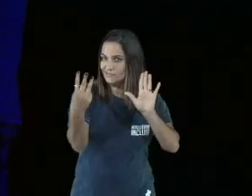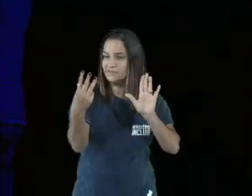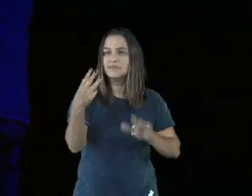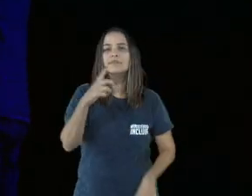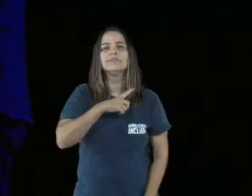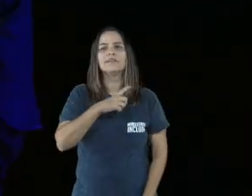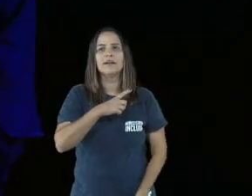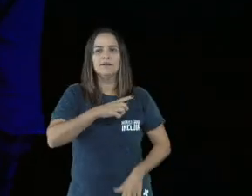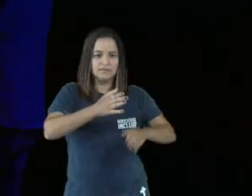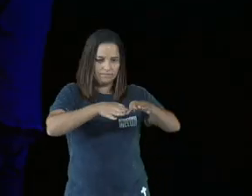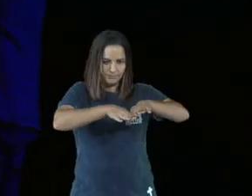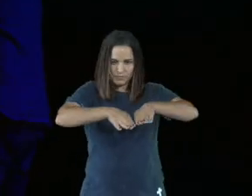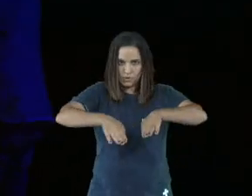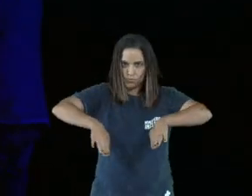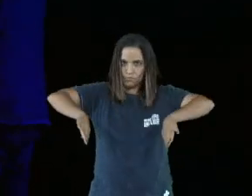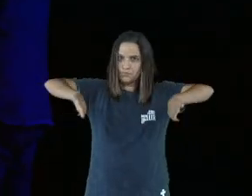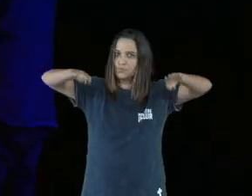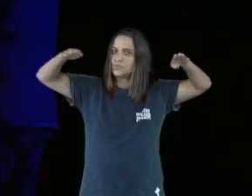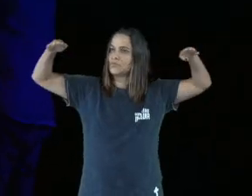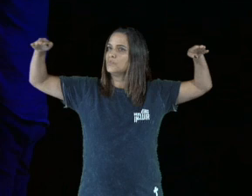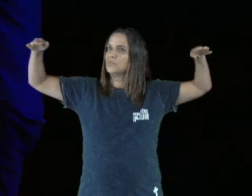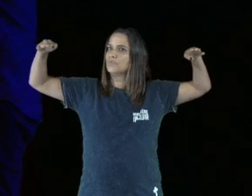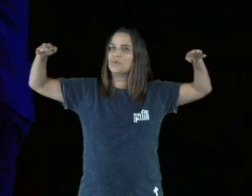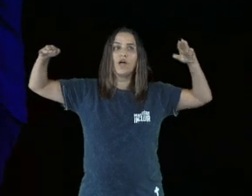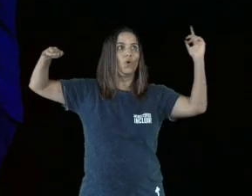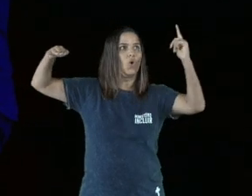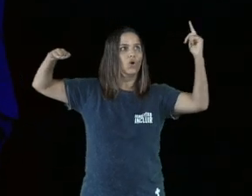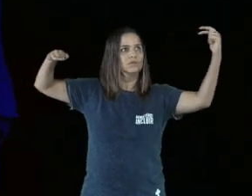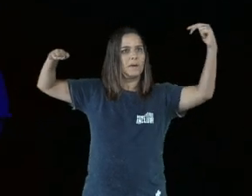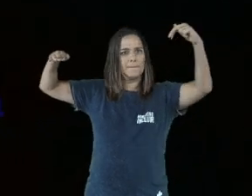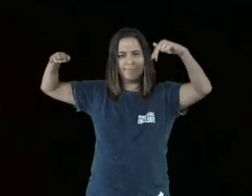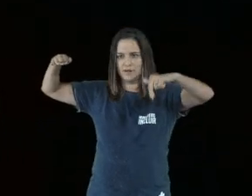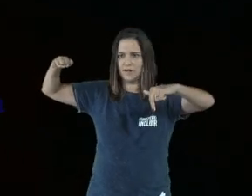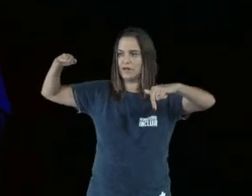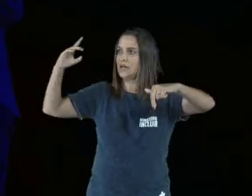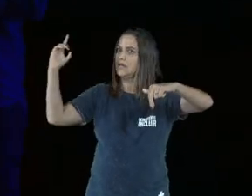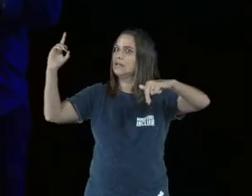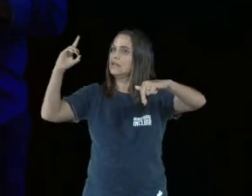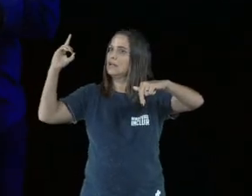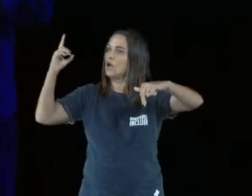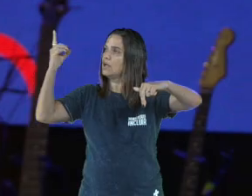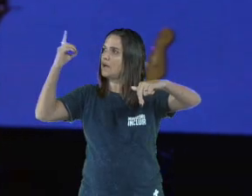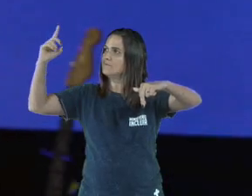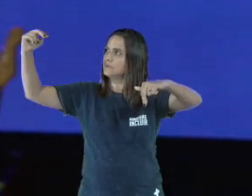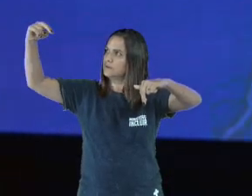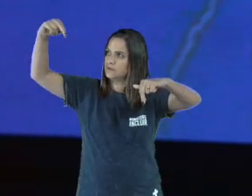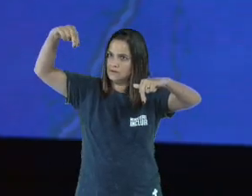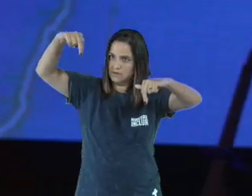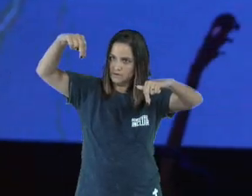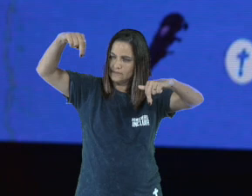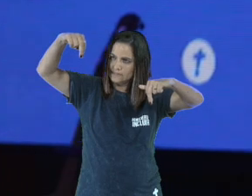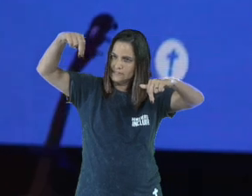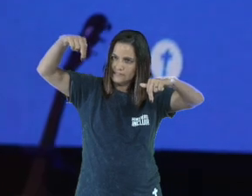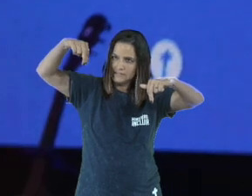Davi teve que descer a montanha para entrar na sua Desafio ou seja ele teve que vencer seu medo porque se o gigante tá